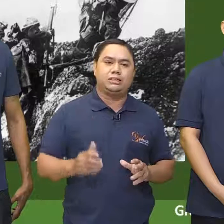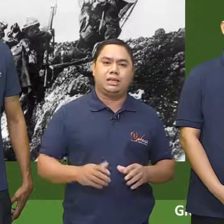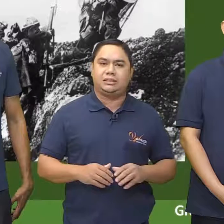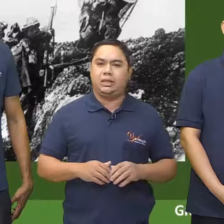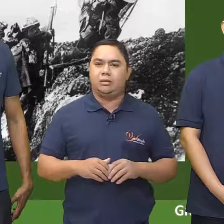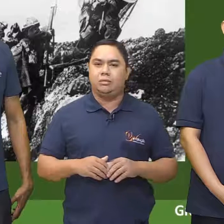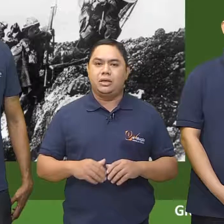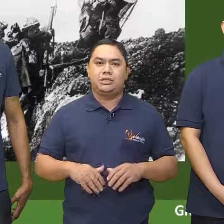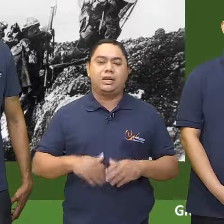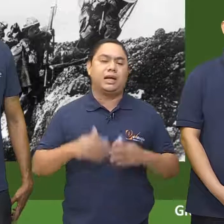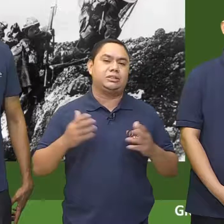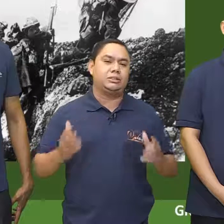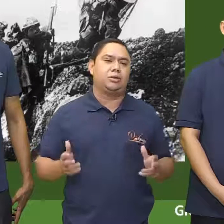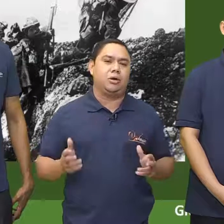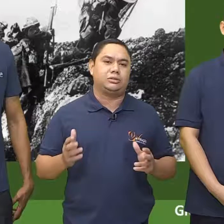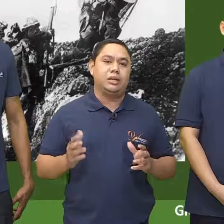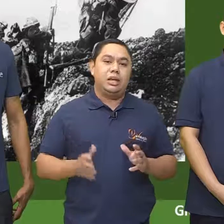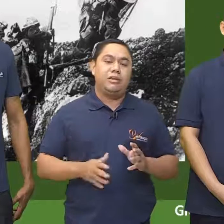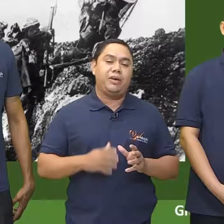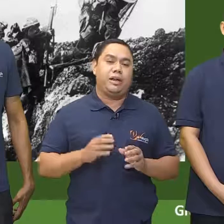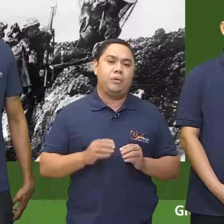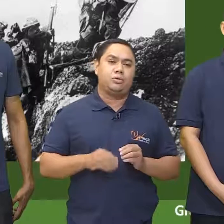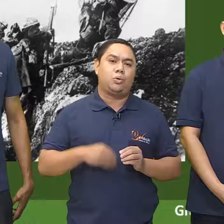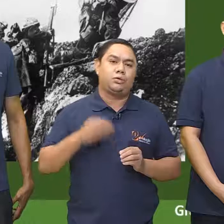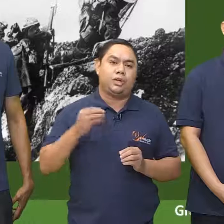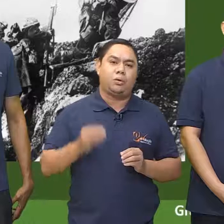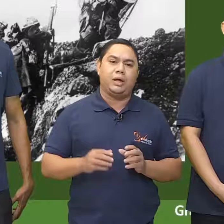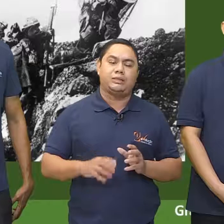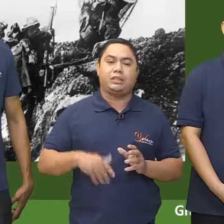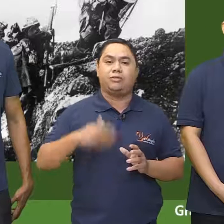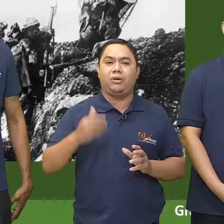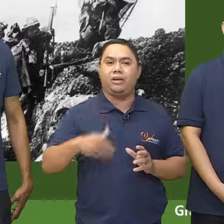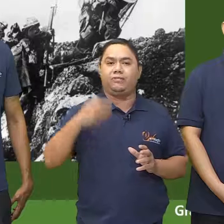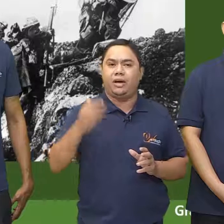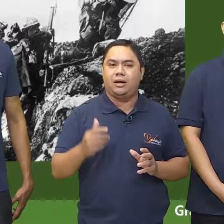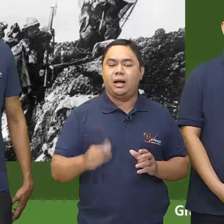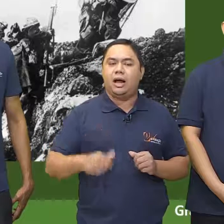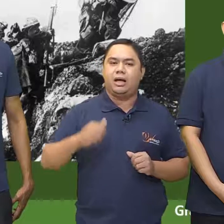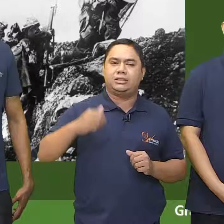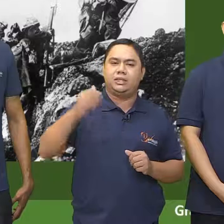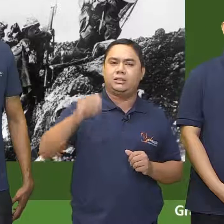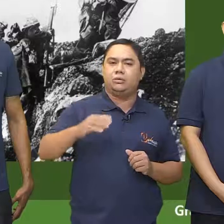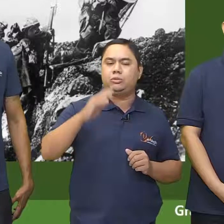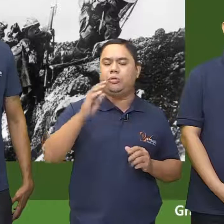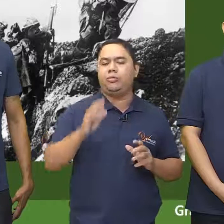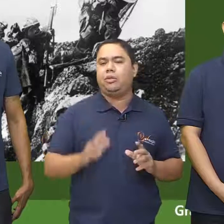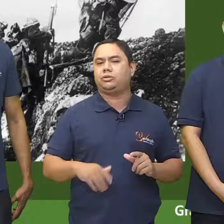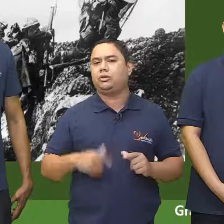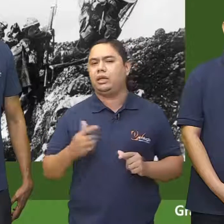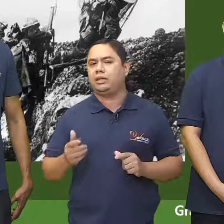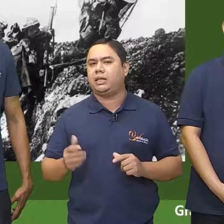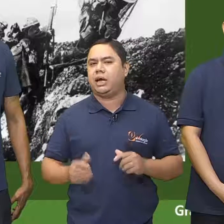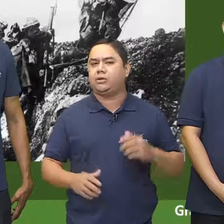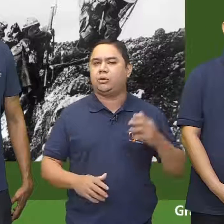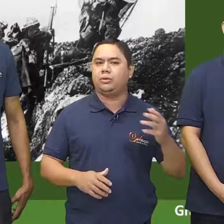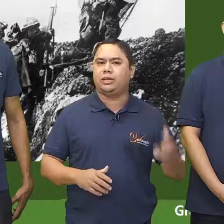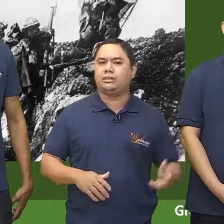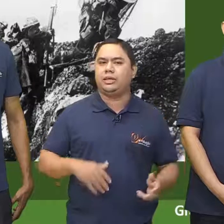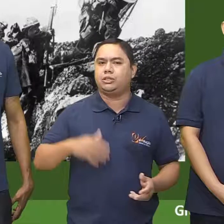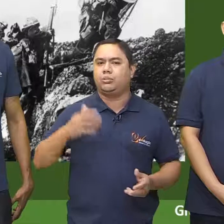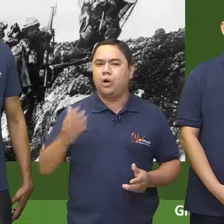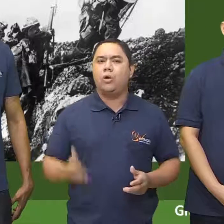a utilização de gases tóxicos e veremos consequências que vão levar à ascensão dos movimentos totalitários